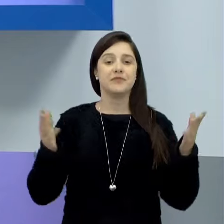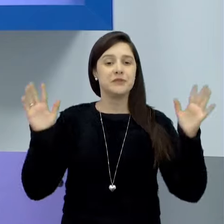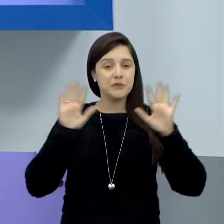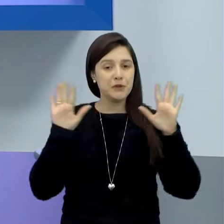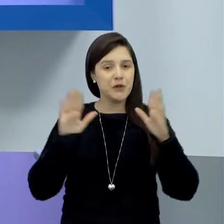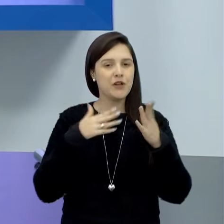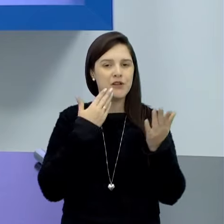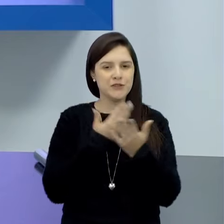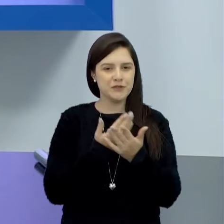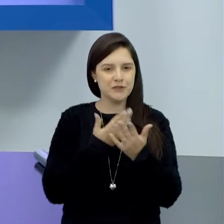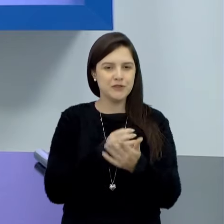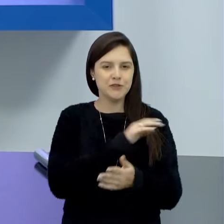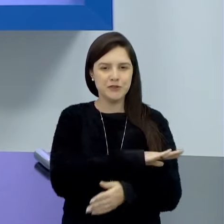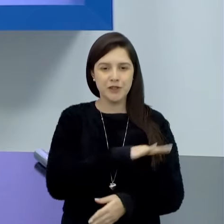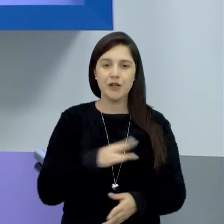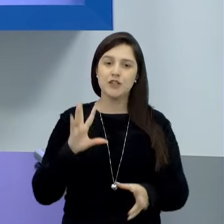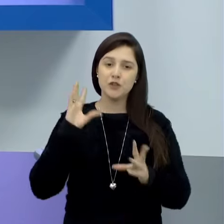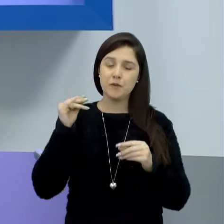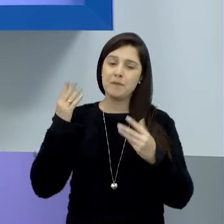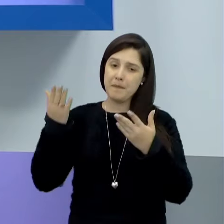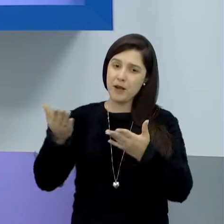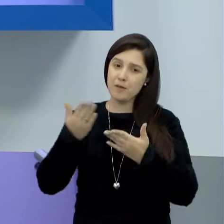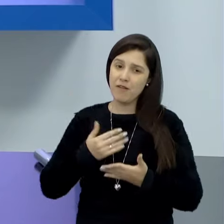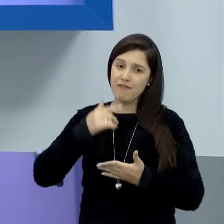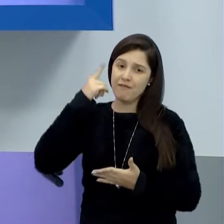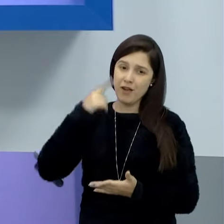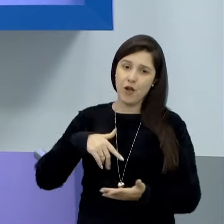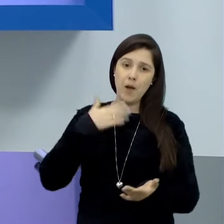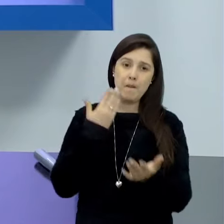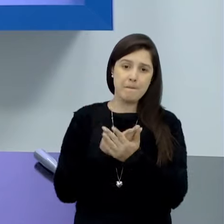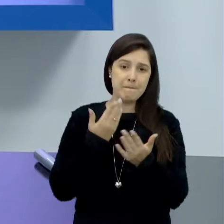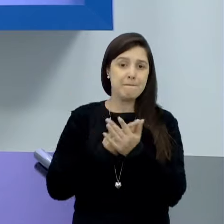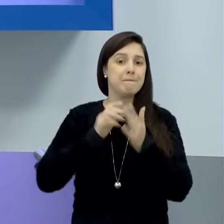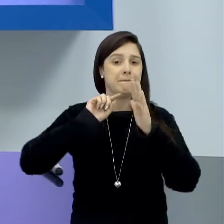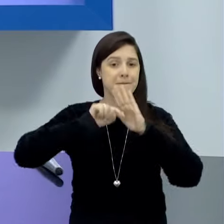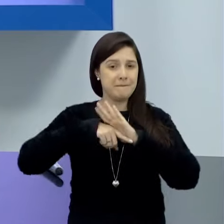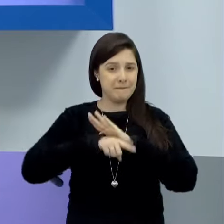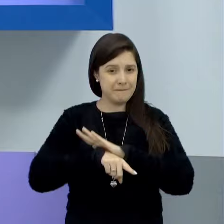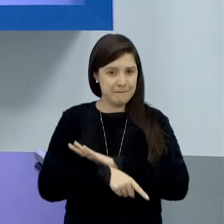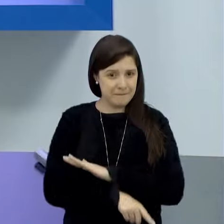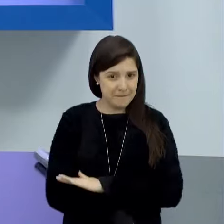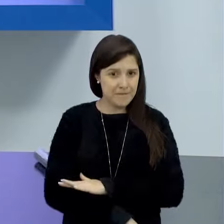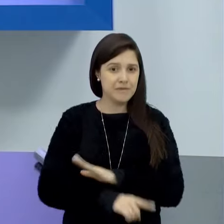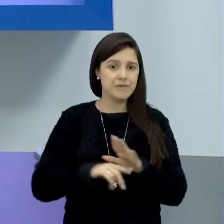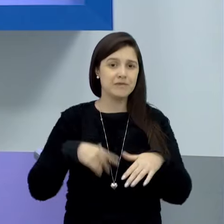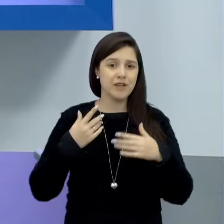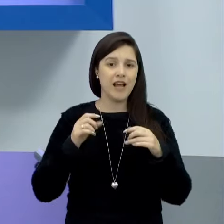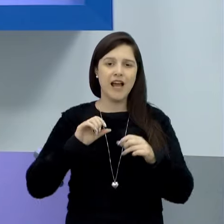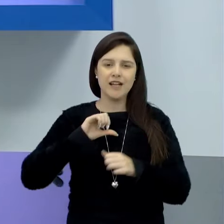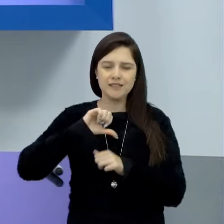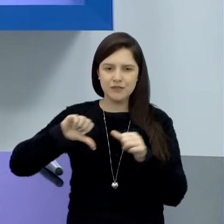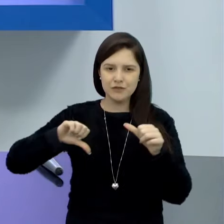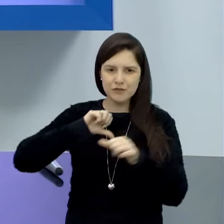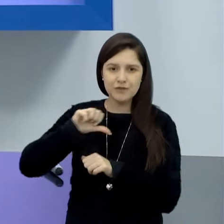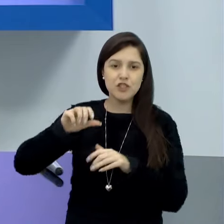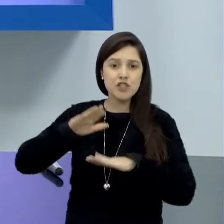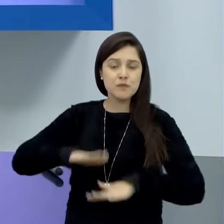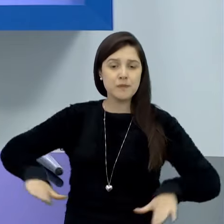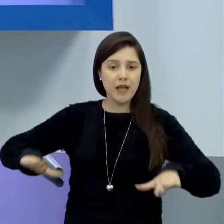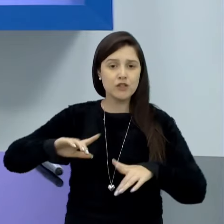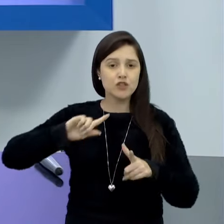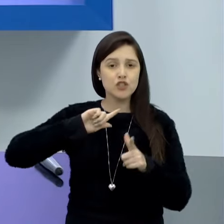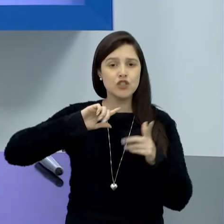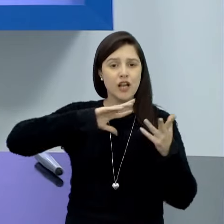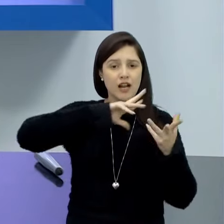Olá, estudantes! Sejam bem-vindos a mais uma aula do nosso aprofundamento, às transformações do espaço geográfico